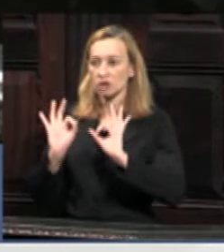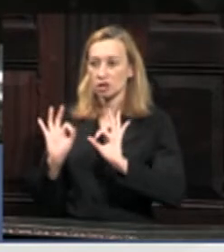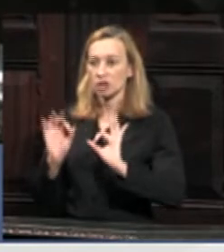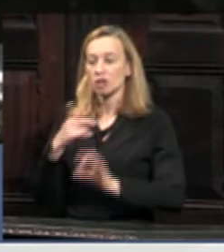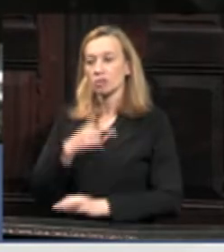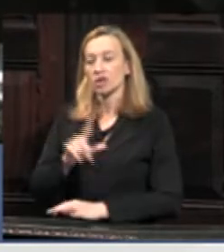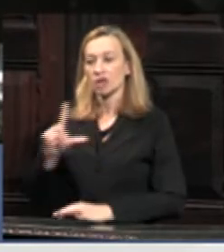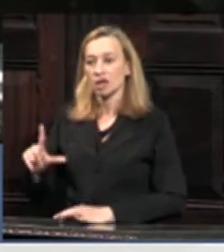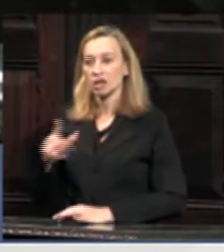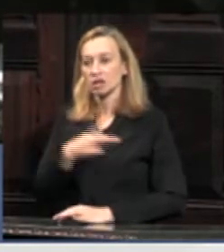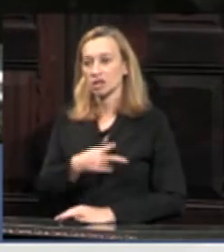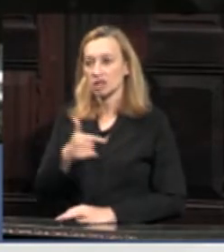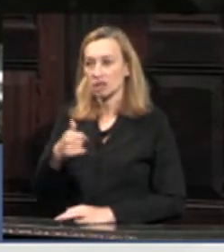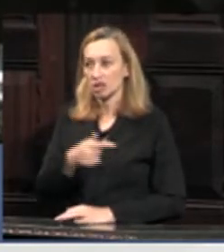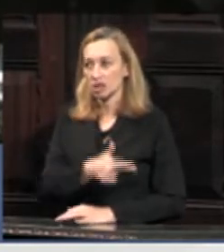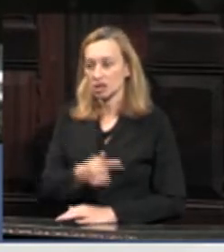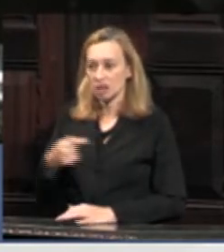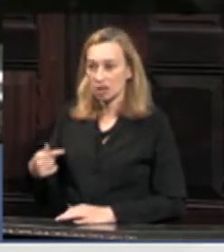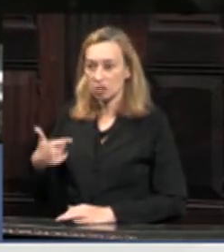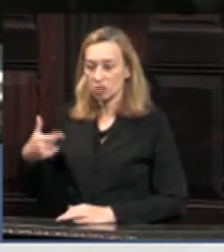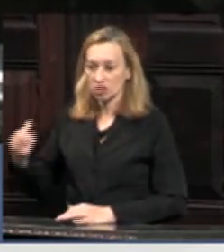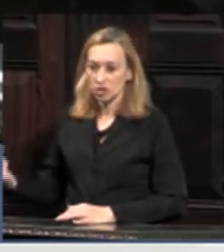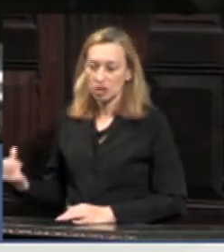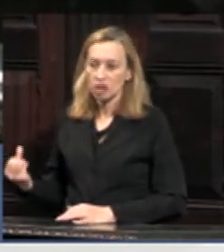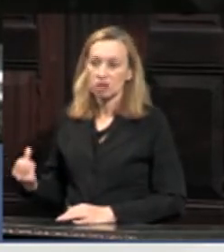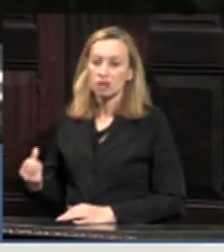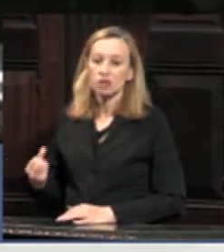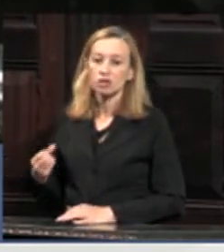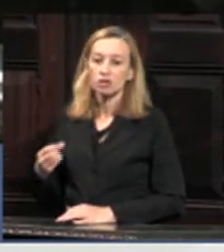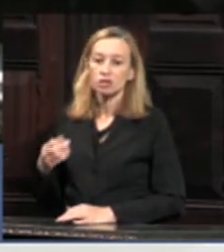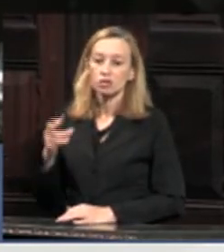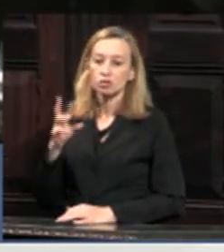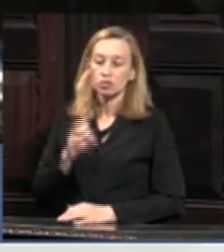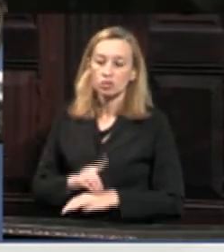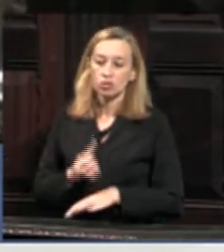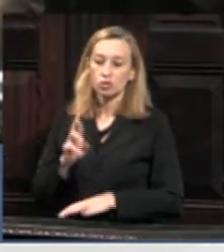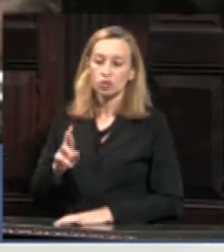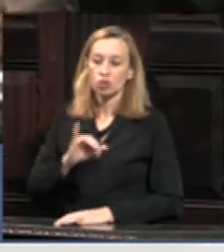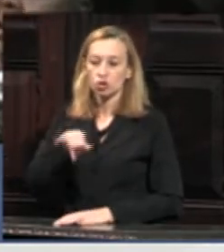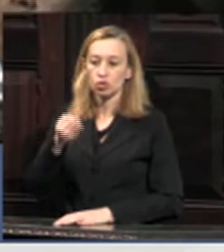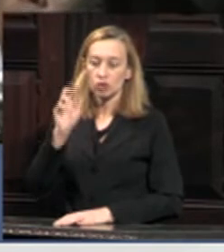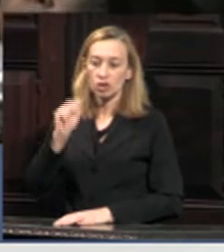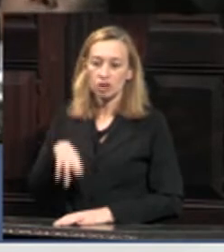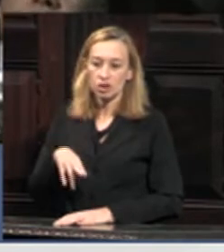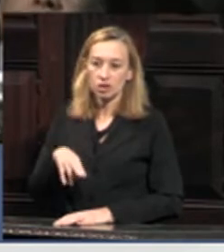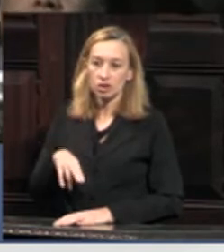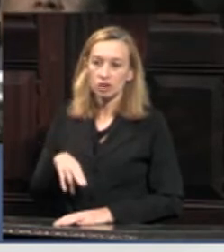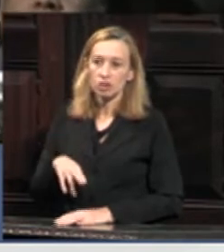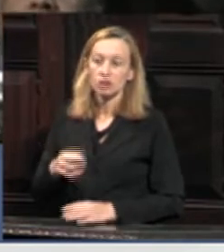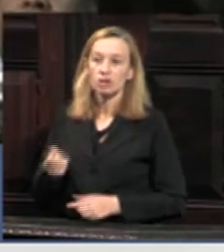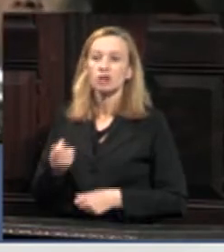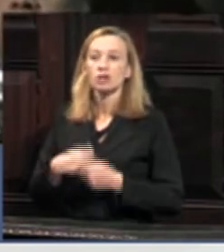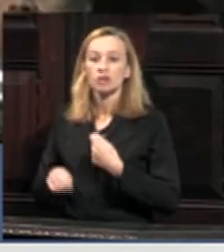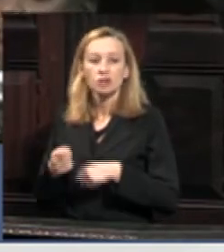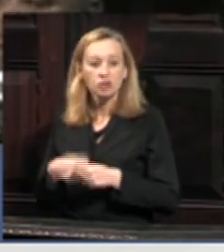PL 1742 de 2016, de autoria do deputado Dr. Julianelli, pendendo de parecer da Comissão de Orçamento,